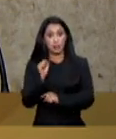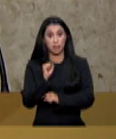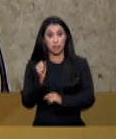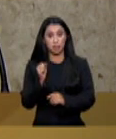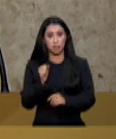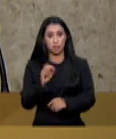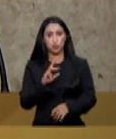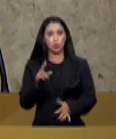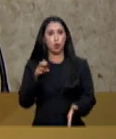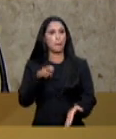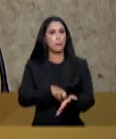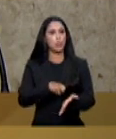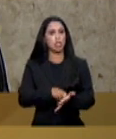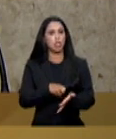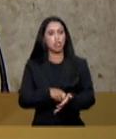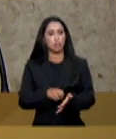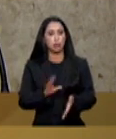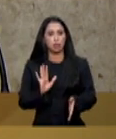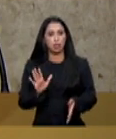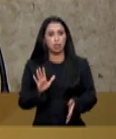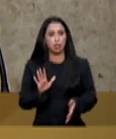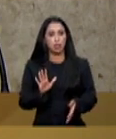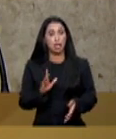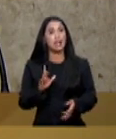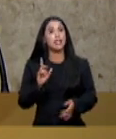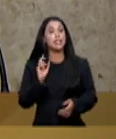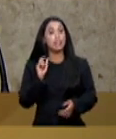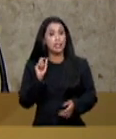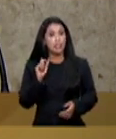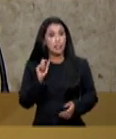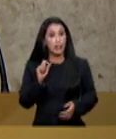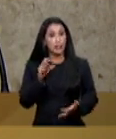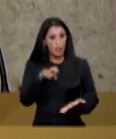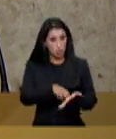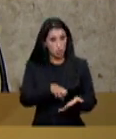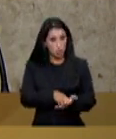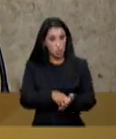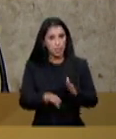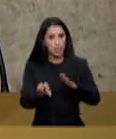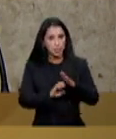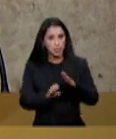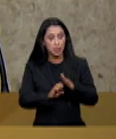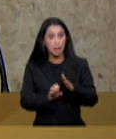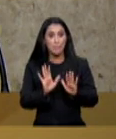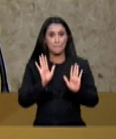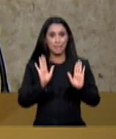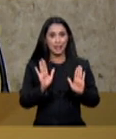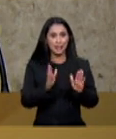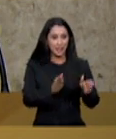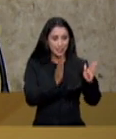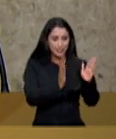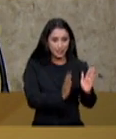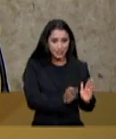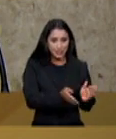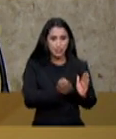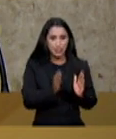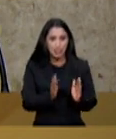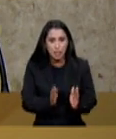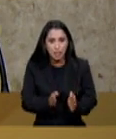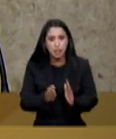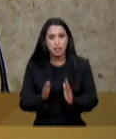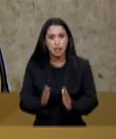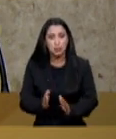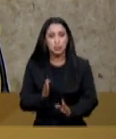punindo quem fez assim. Quem tem que punir é a companhia telefônica. Mas todas as etapas que são perseguidas após